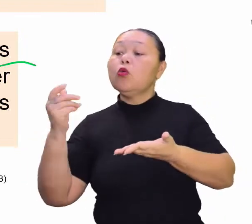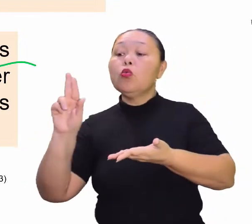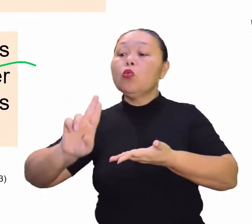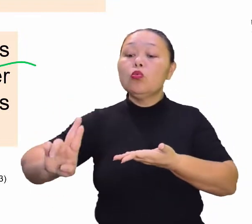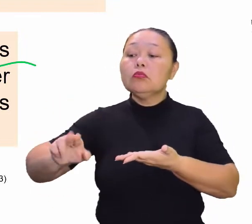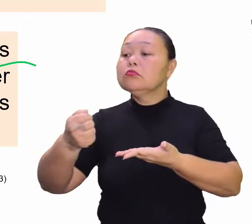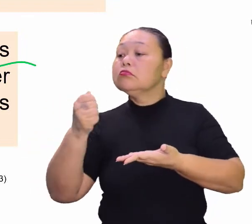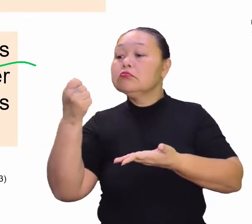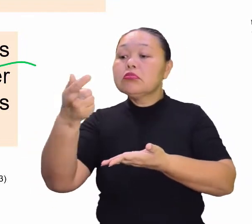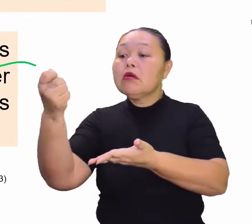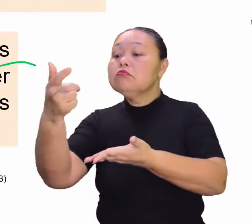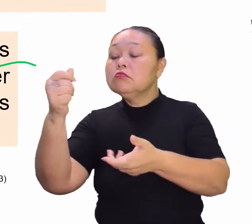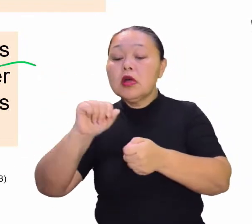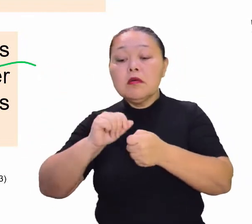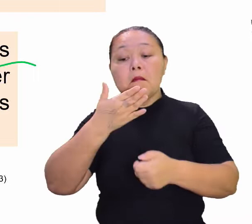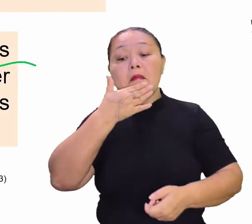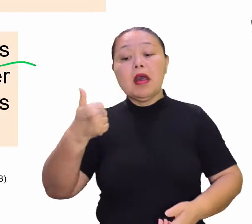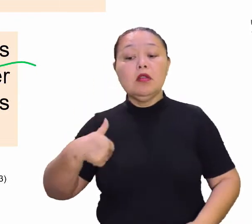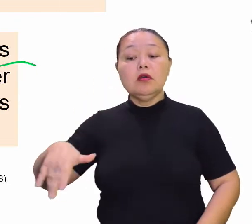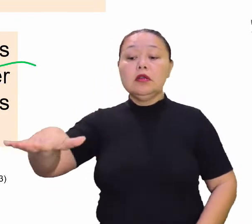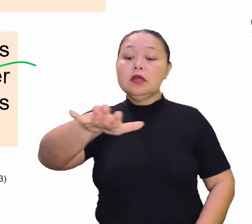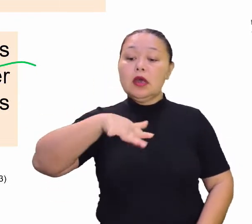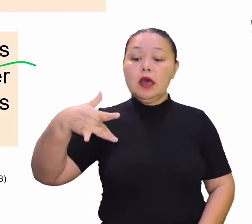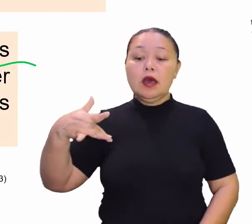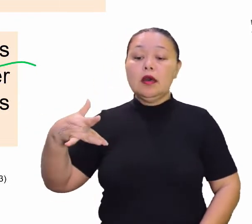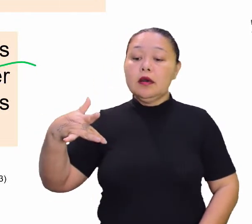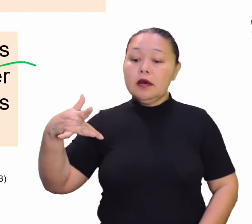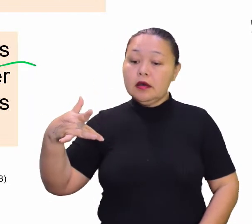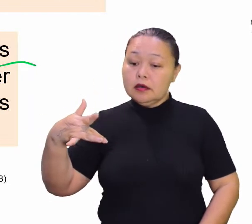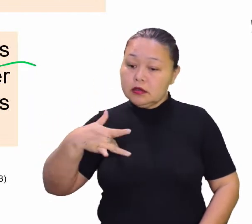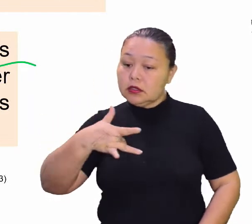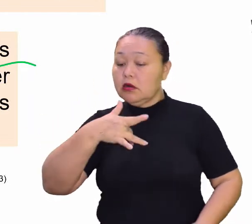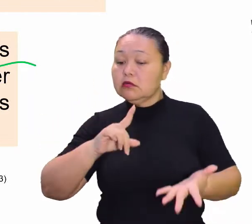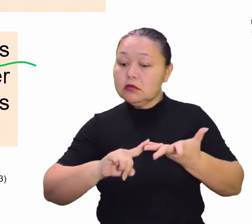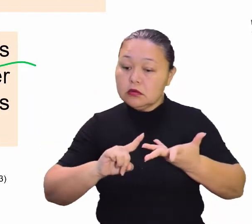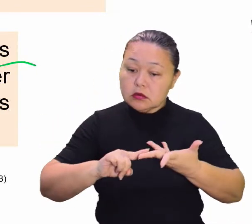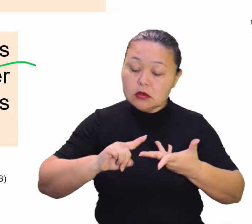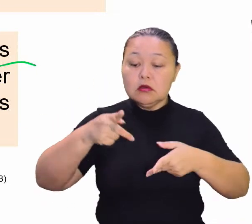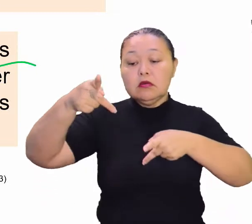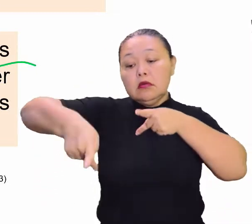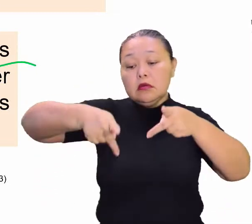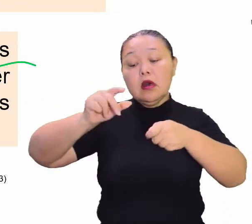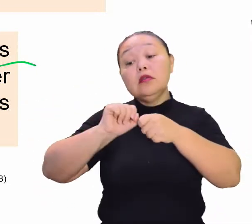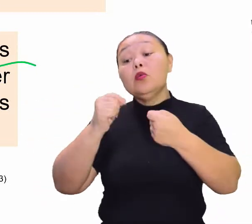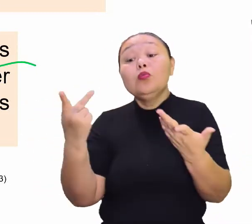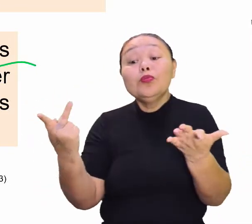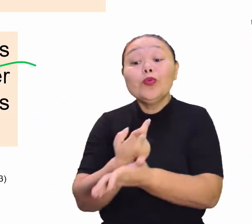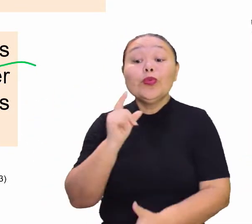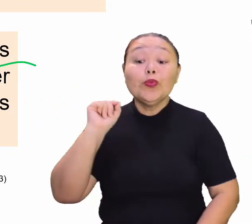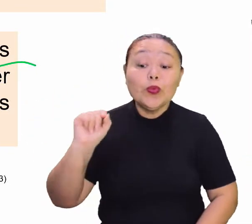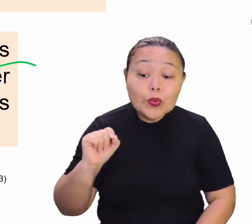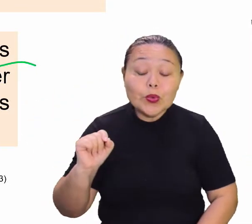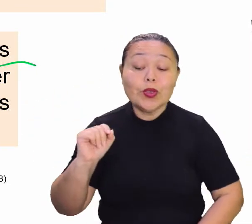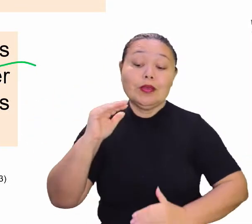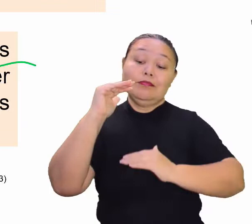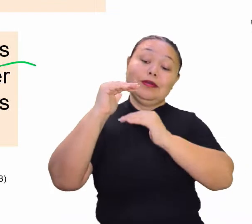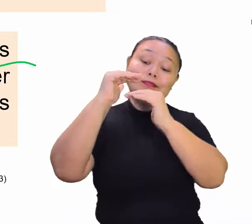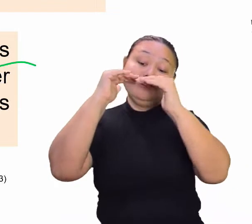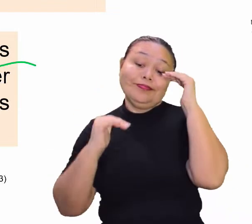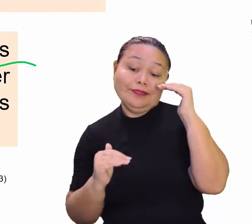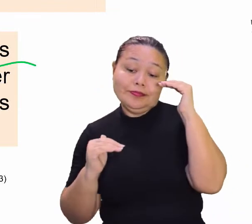para a população. Então, tudo isso aí gera desigualdade, gera o quê? Um baixo